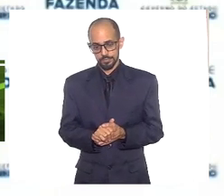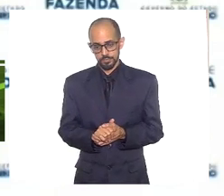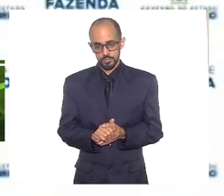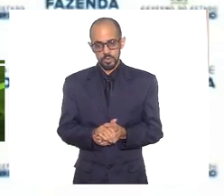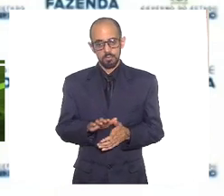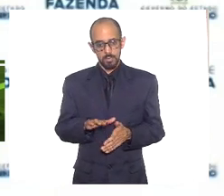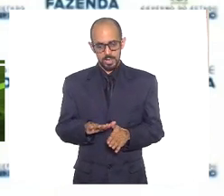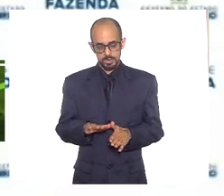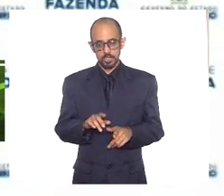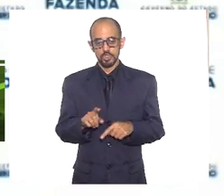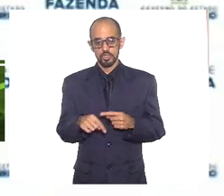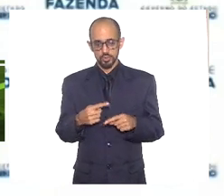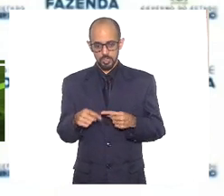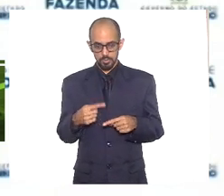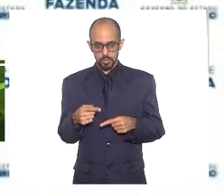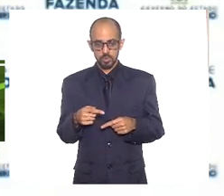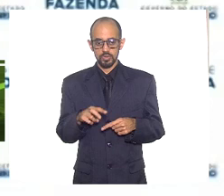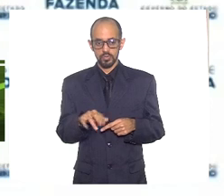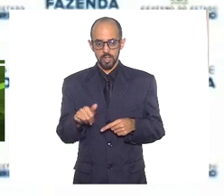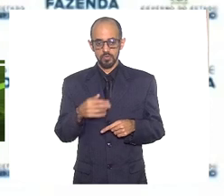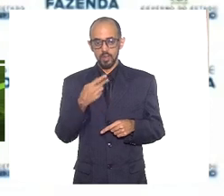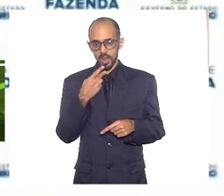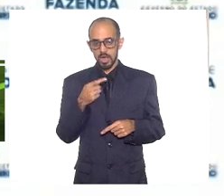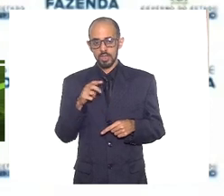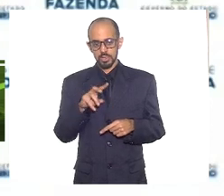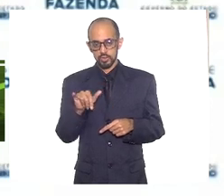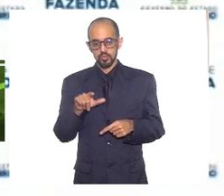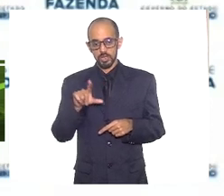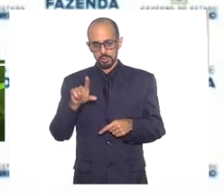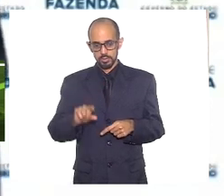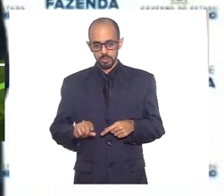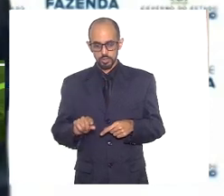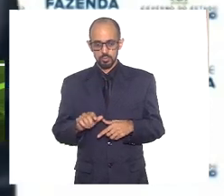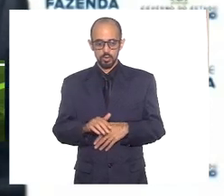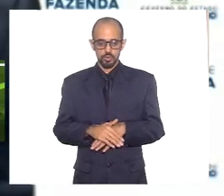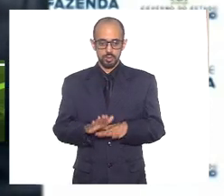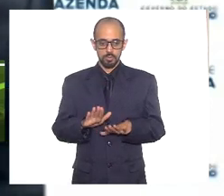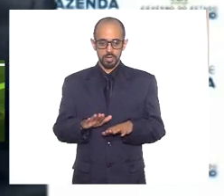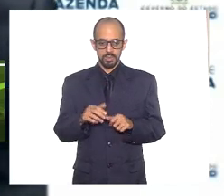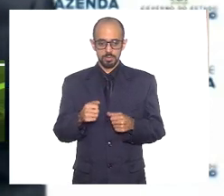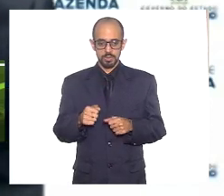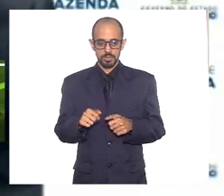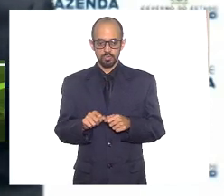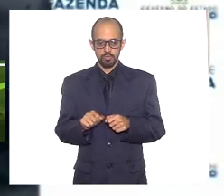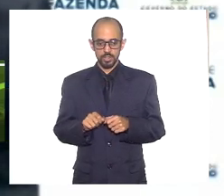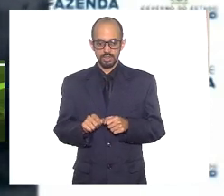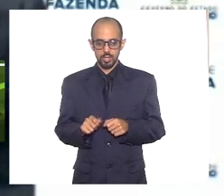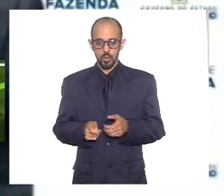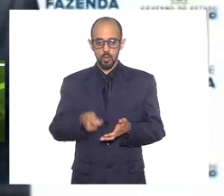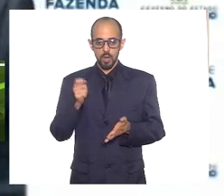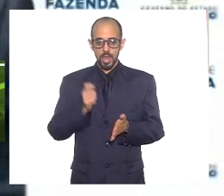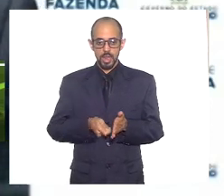trataremos isso e já teremos uma redução, mas ainda teremos que fazer o leilão